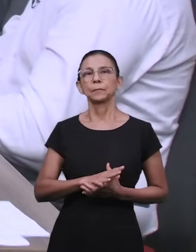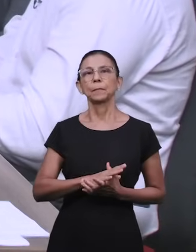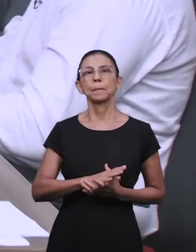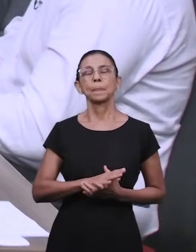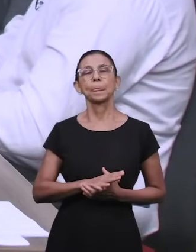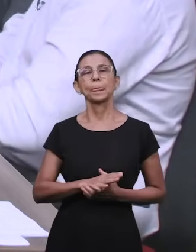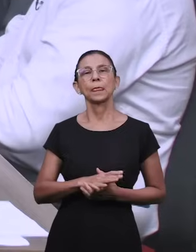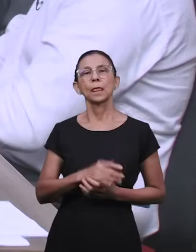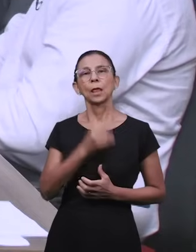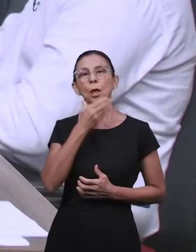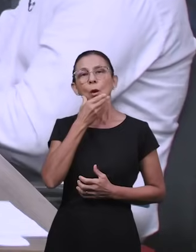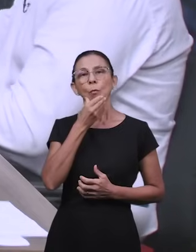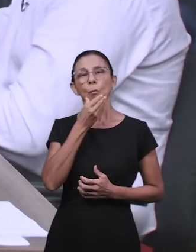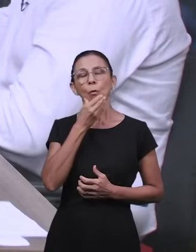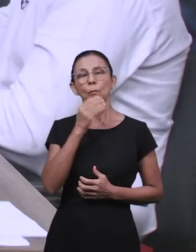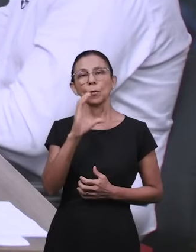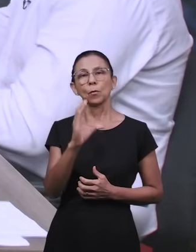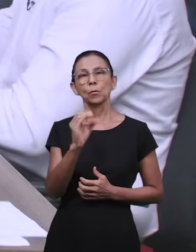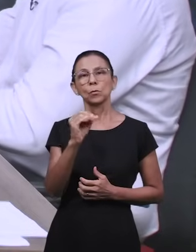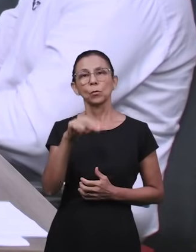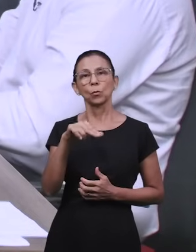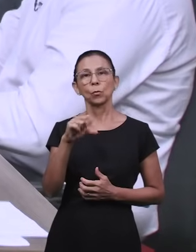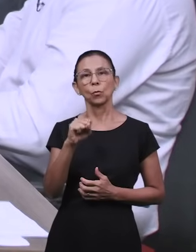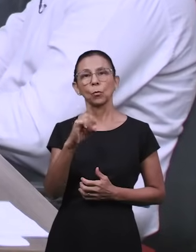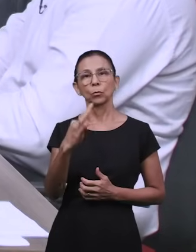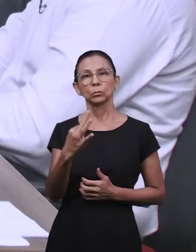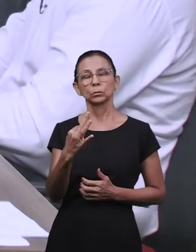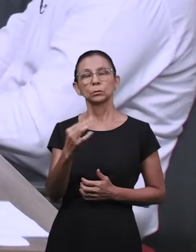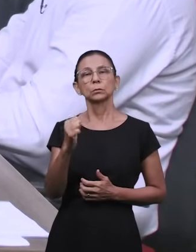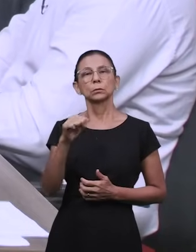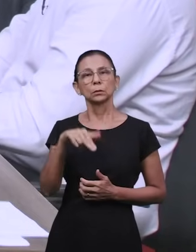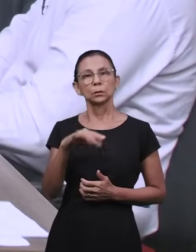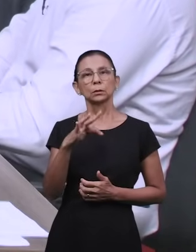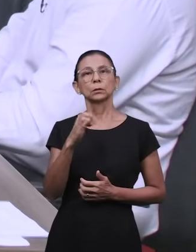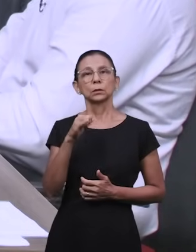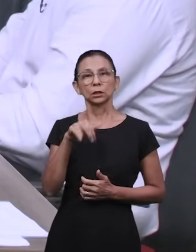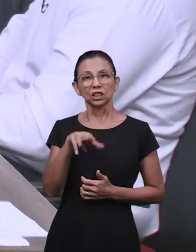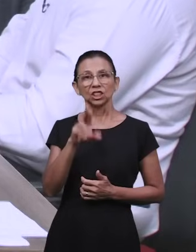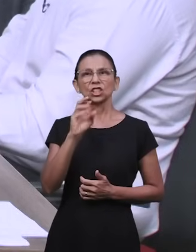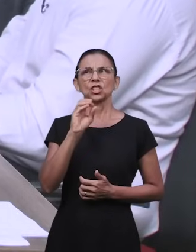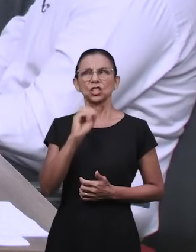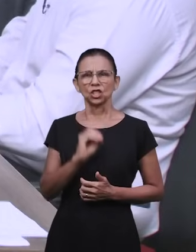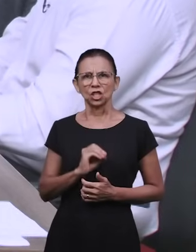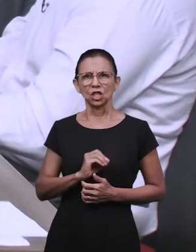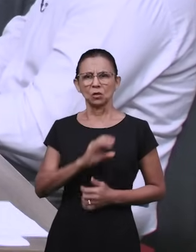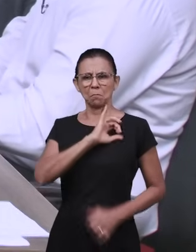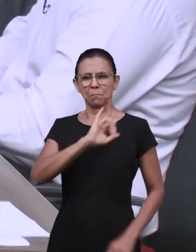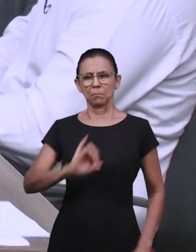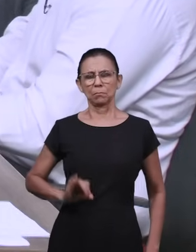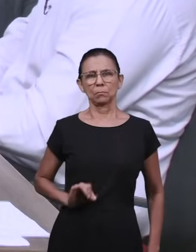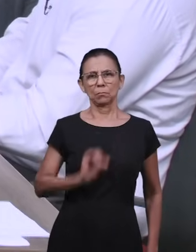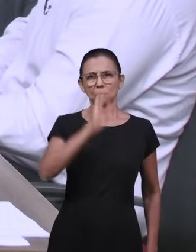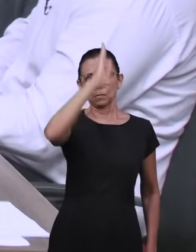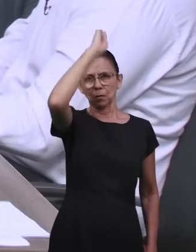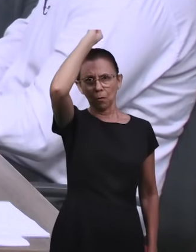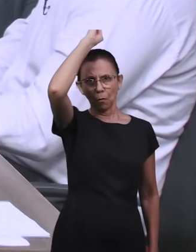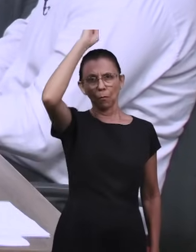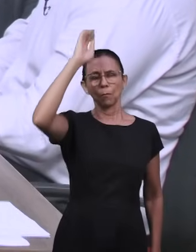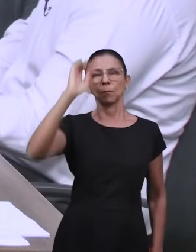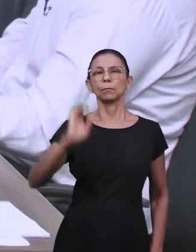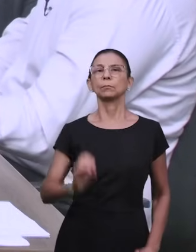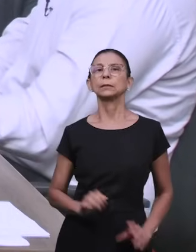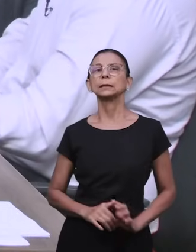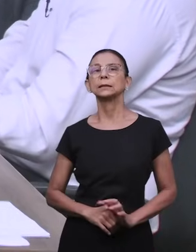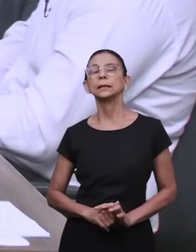mas Constantino, que era imperador do Império Romano, ele diz ter uma visão,